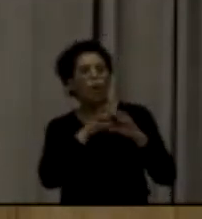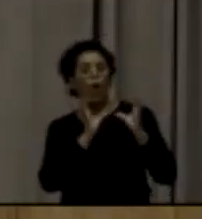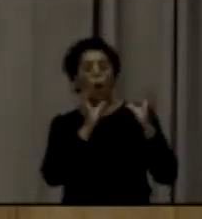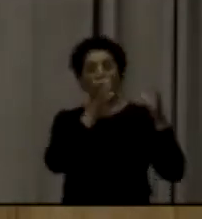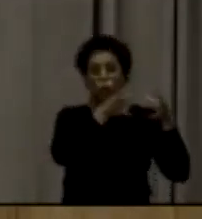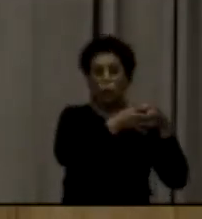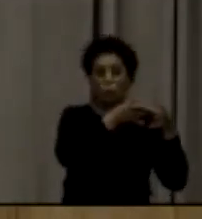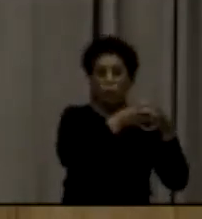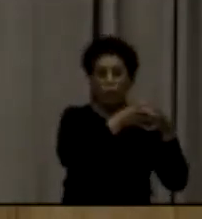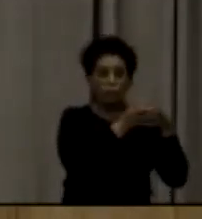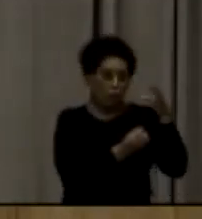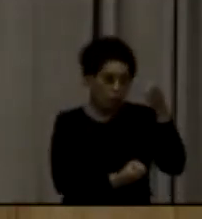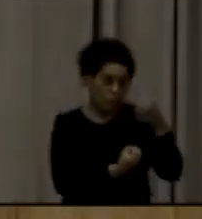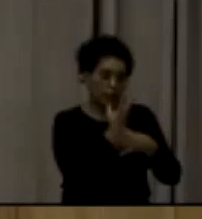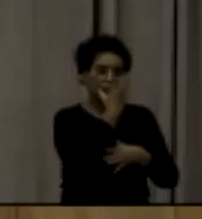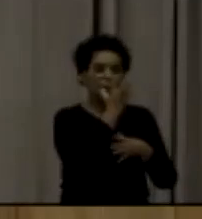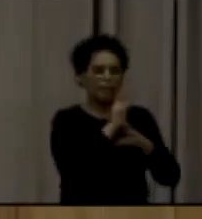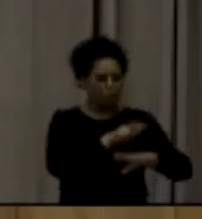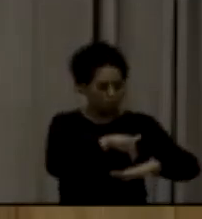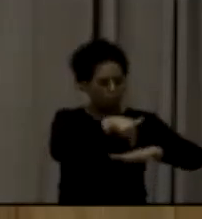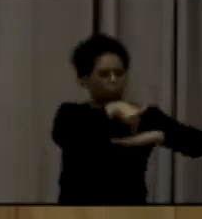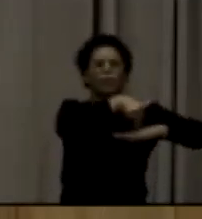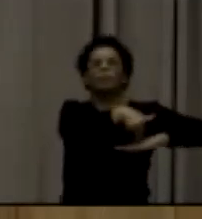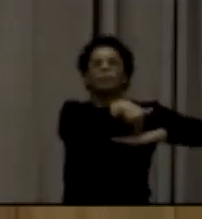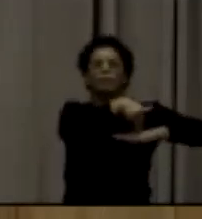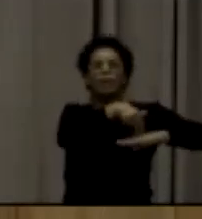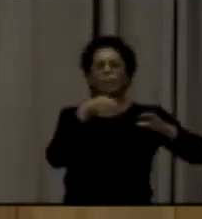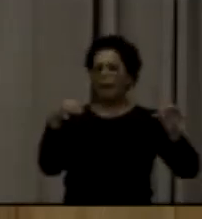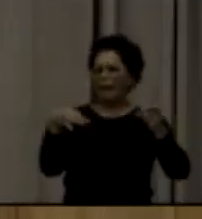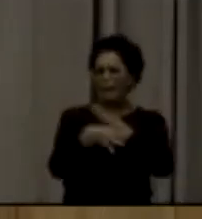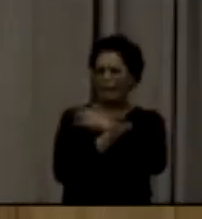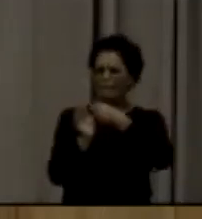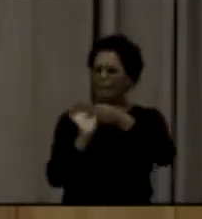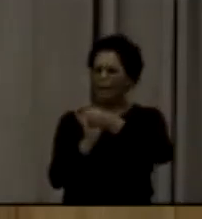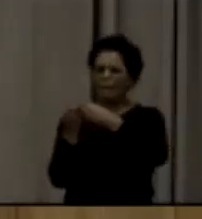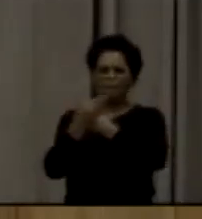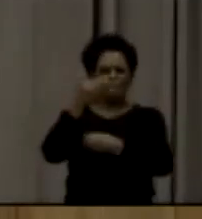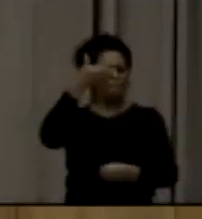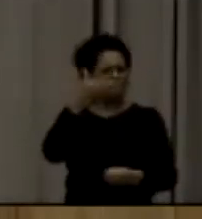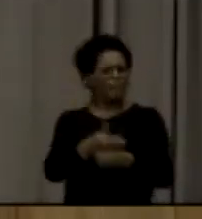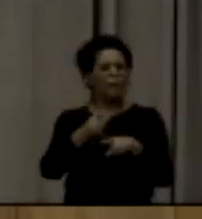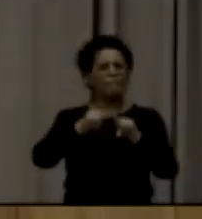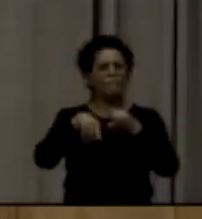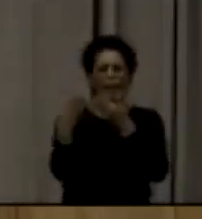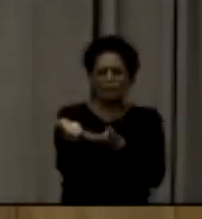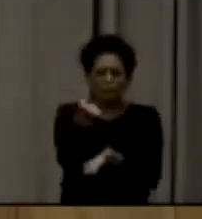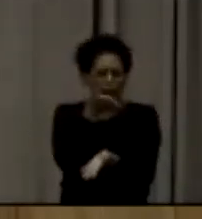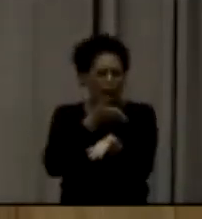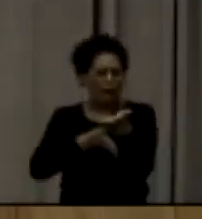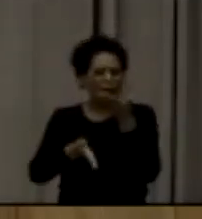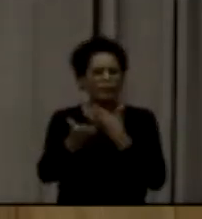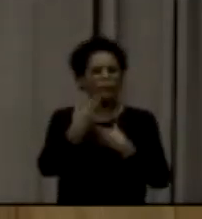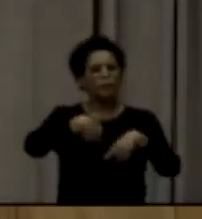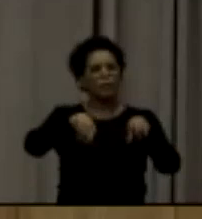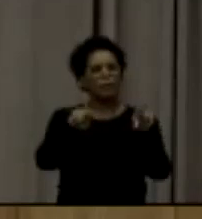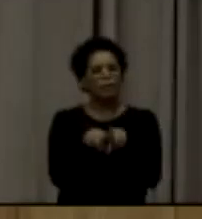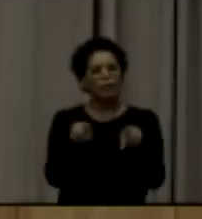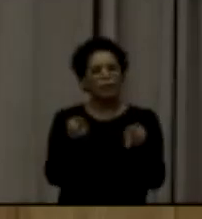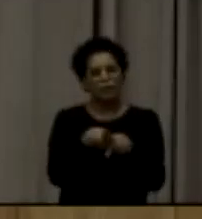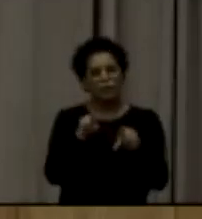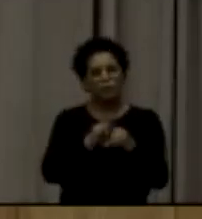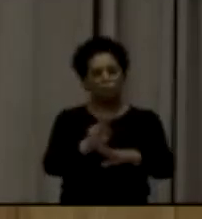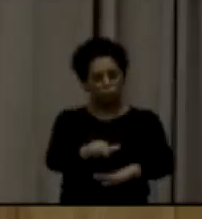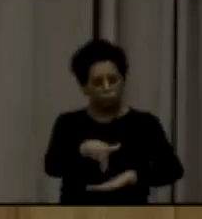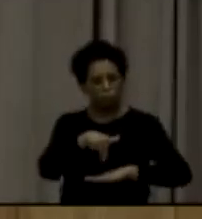lado, uma construção de uma frente ampla para derrotar o fascismo, mas associar a essa